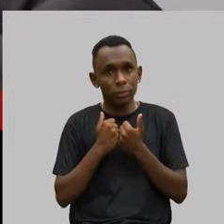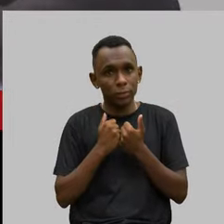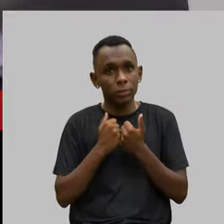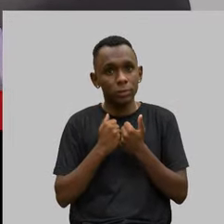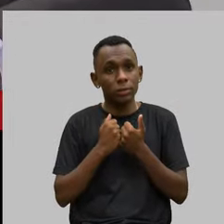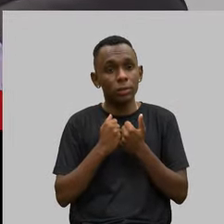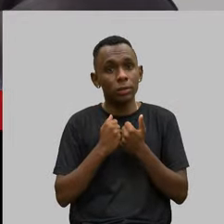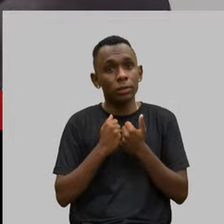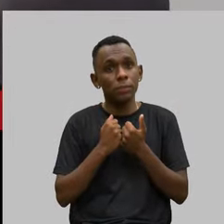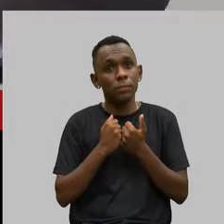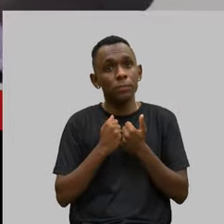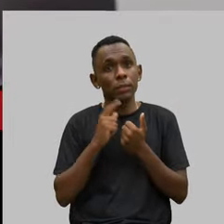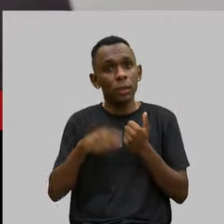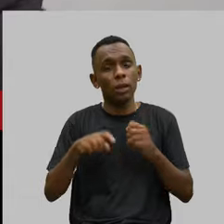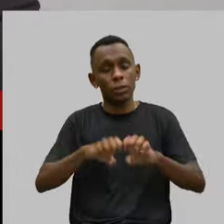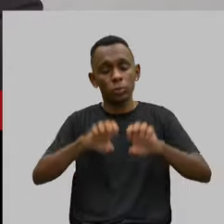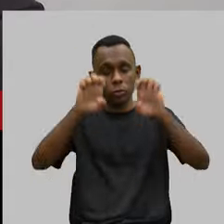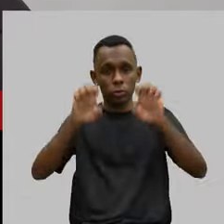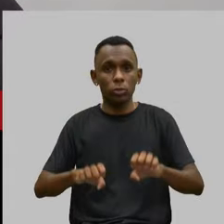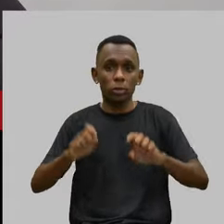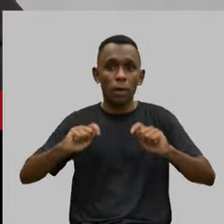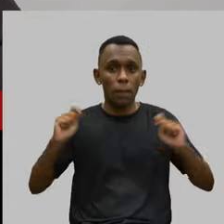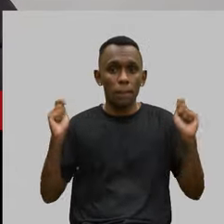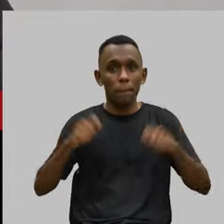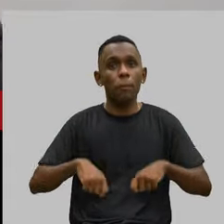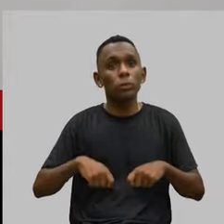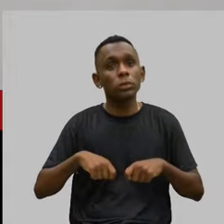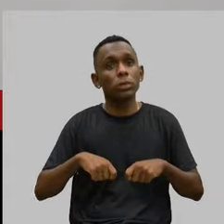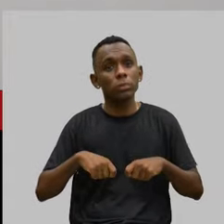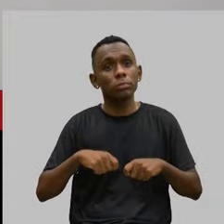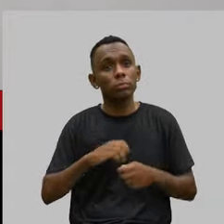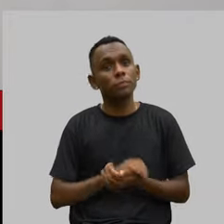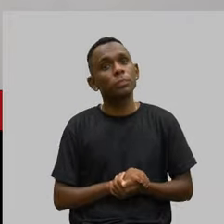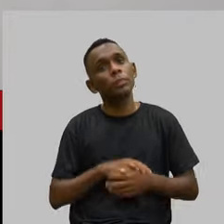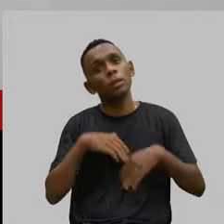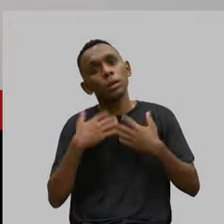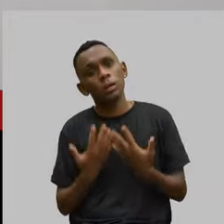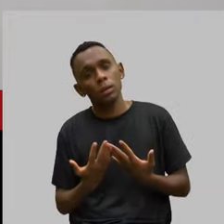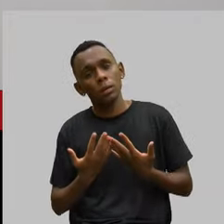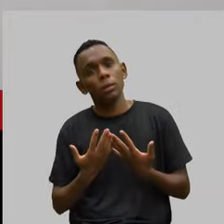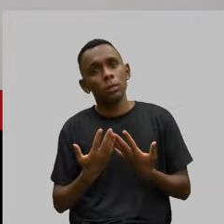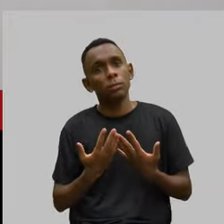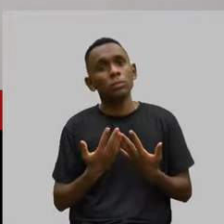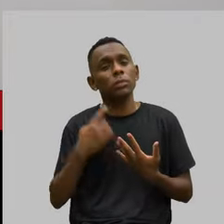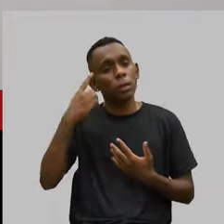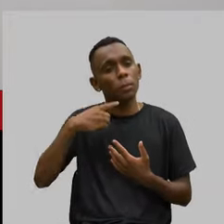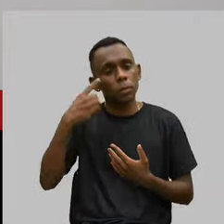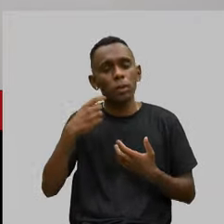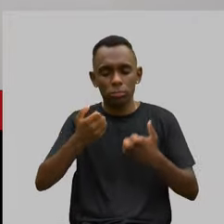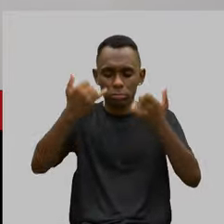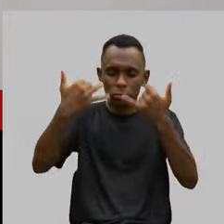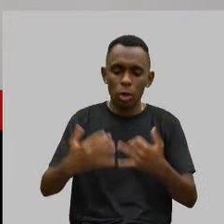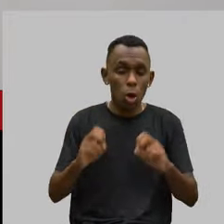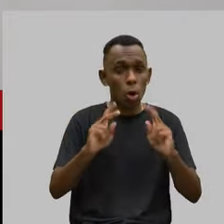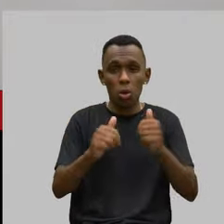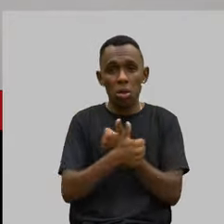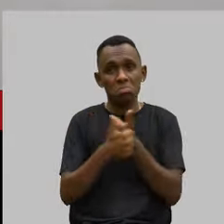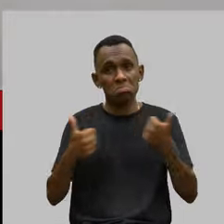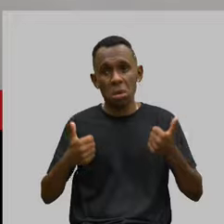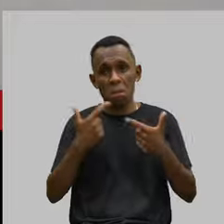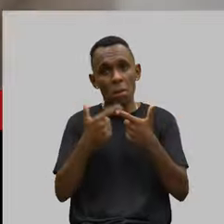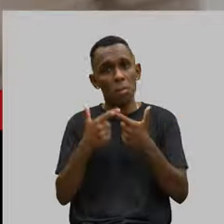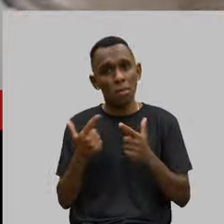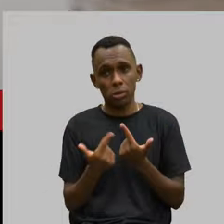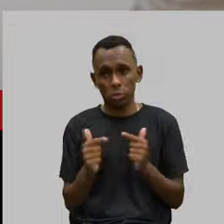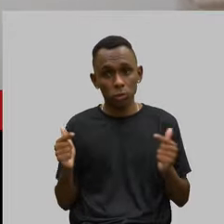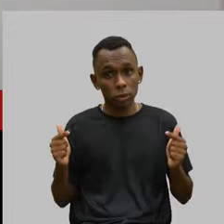contento no formato que poderia ser possibilitado agora passou a palavra o deputado não quer falar Beleza sem problema é opção dele